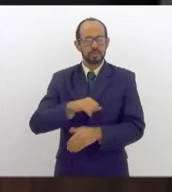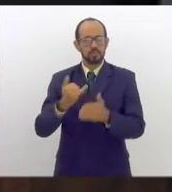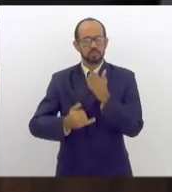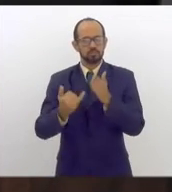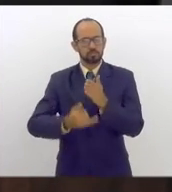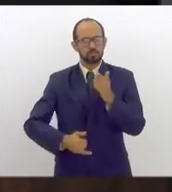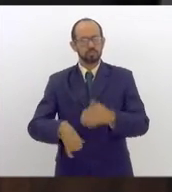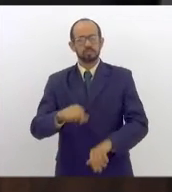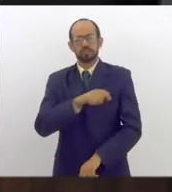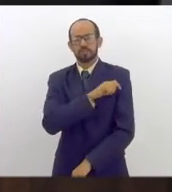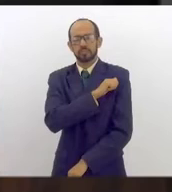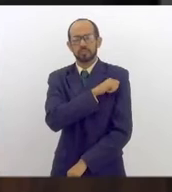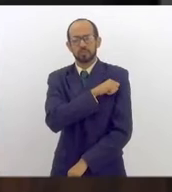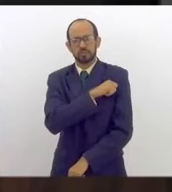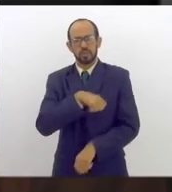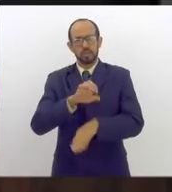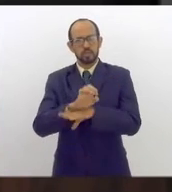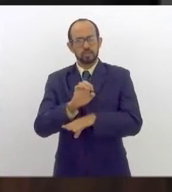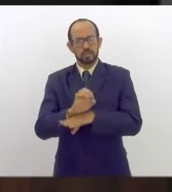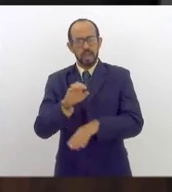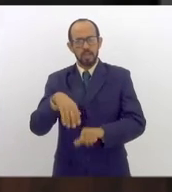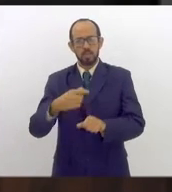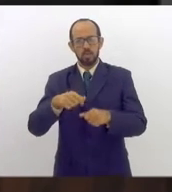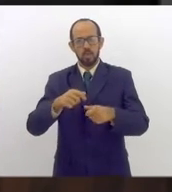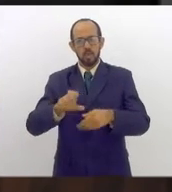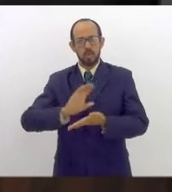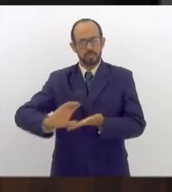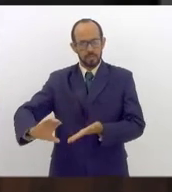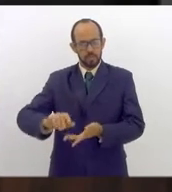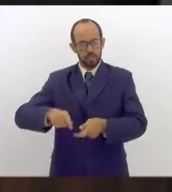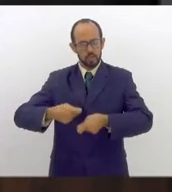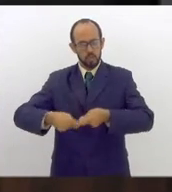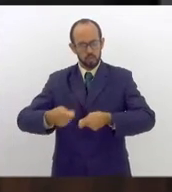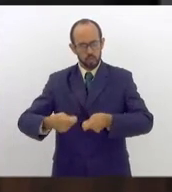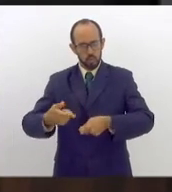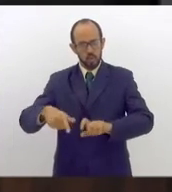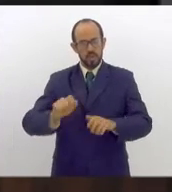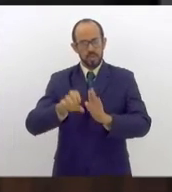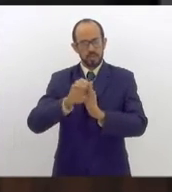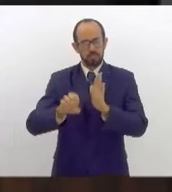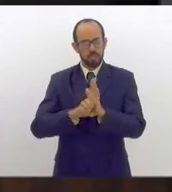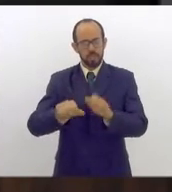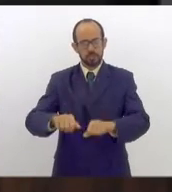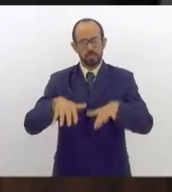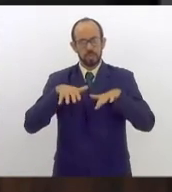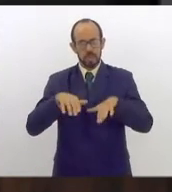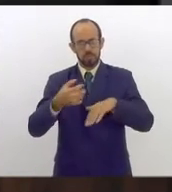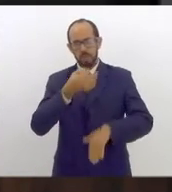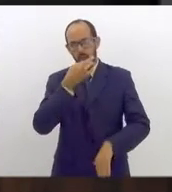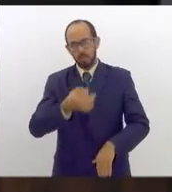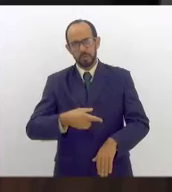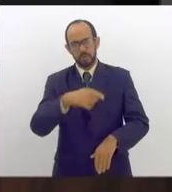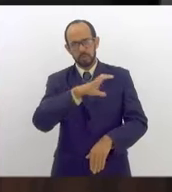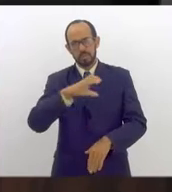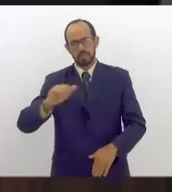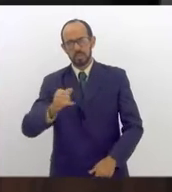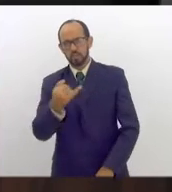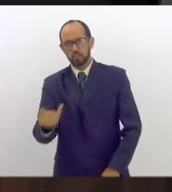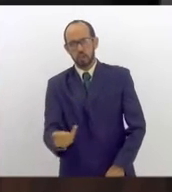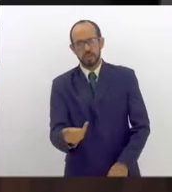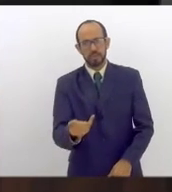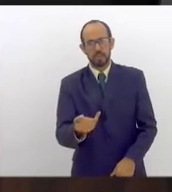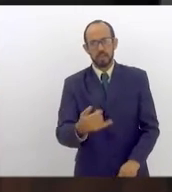tributos estaduais, orçamento, finanças, fiscalização financeira e controle, as emendas de plenário. Para emitir parecer pela Comissão de Constituição e Justiça,